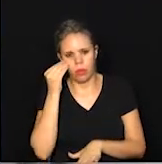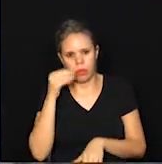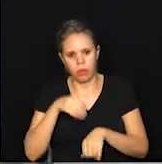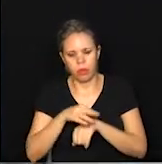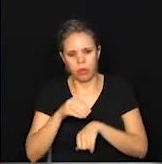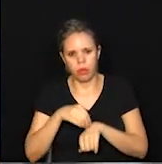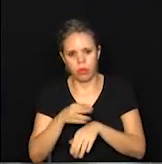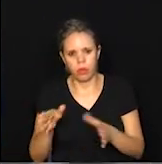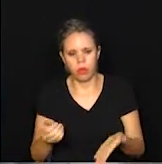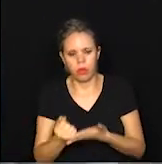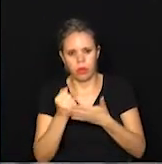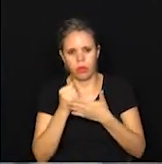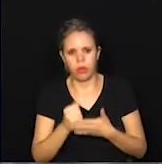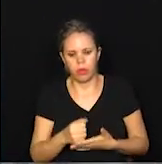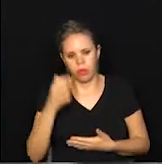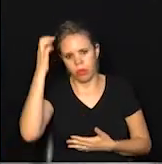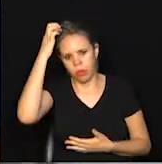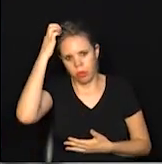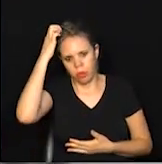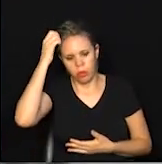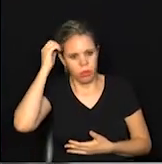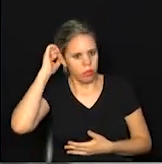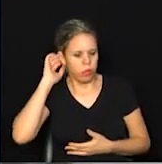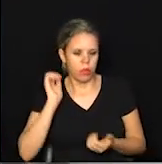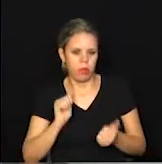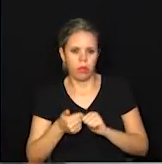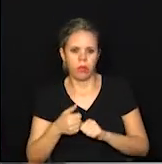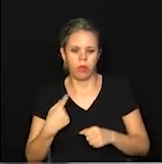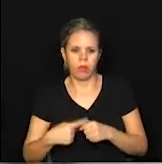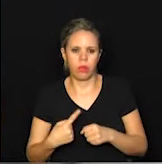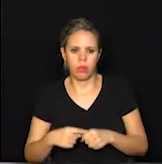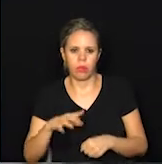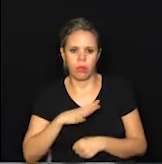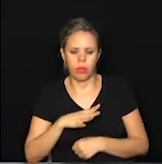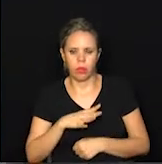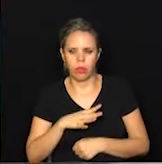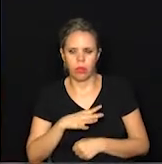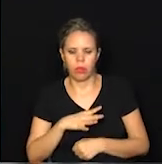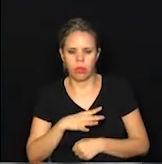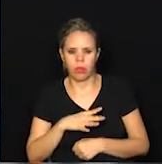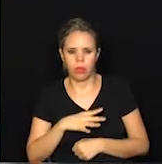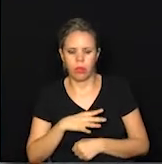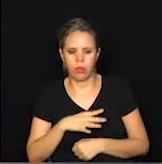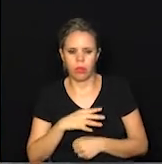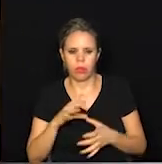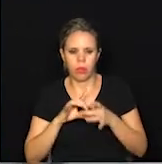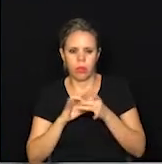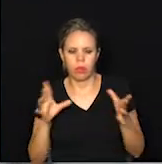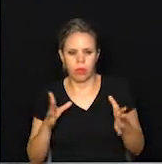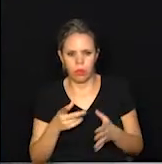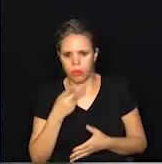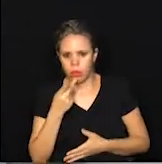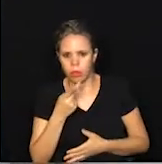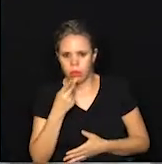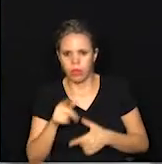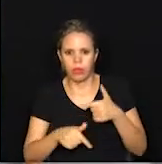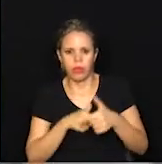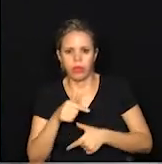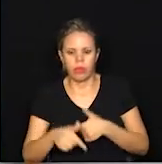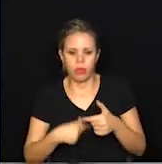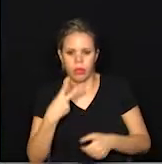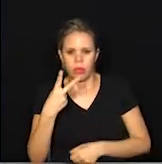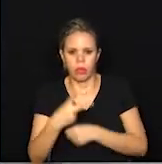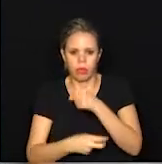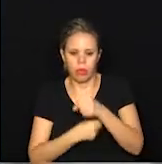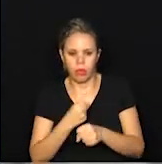alguma contribuição para o esporte do nosso município. Eu fico bem à vontade para falar, porque trabalhei por 2 anos